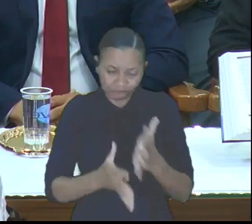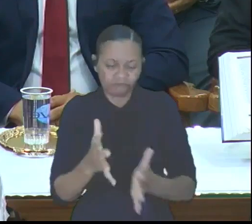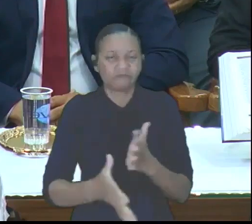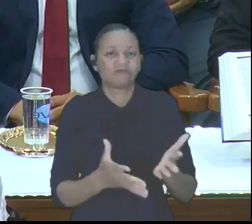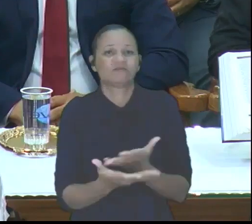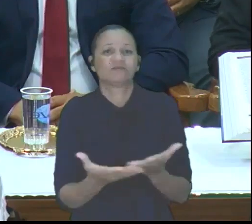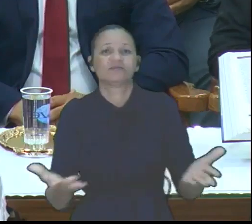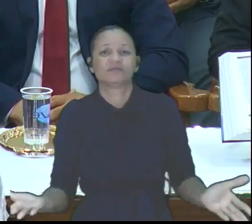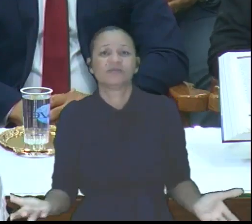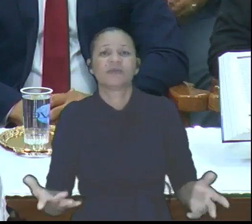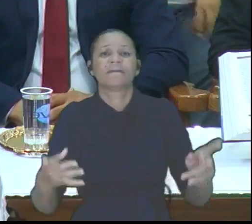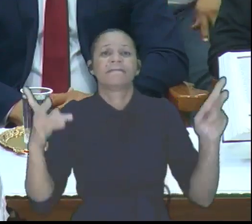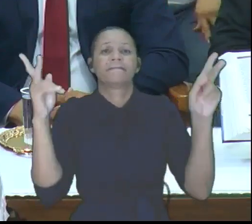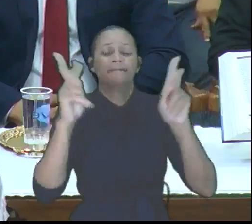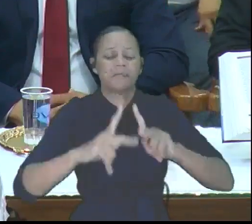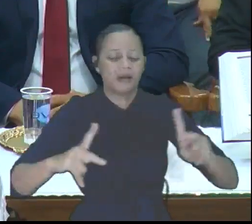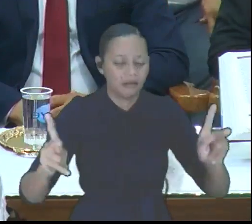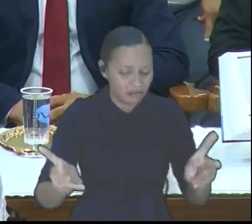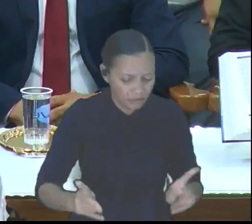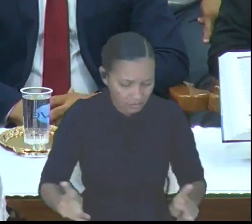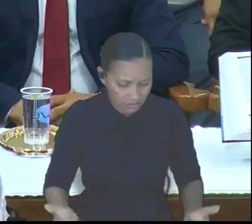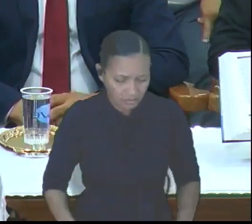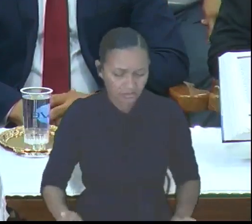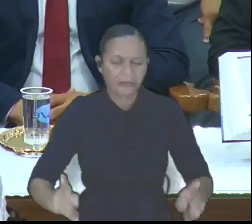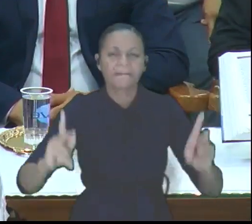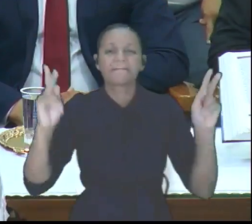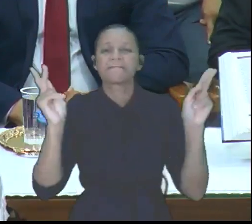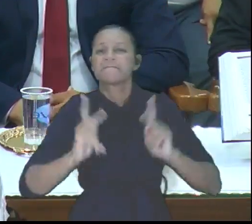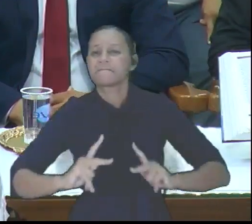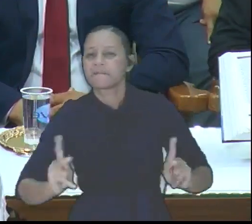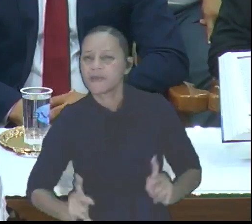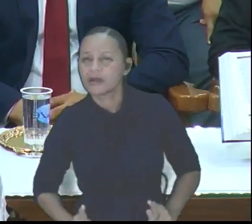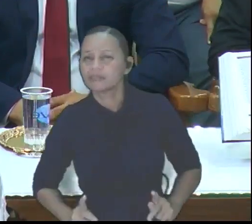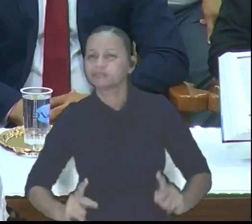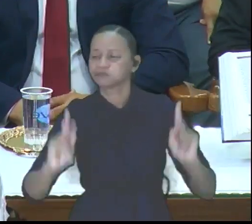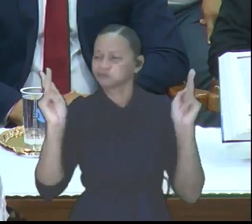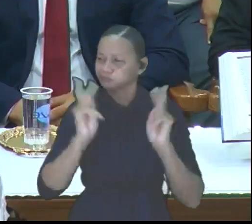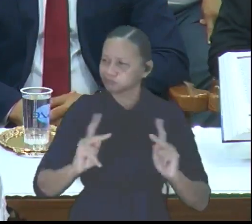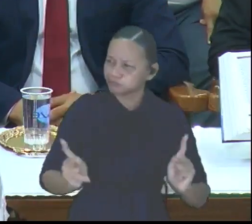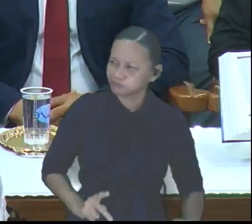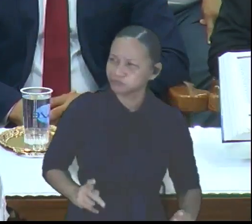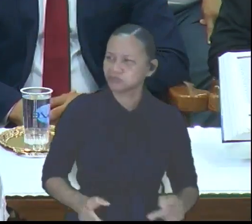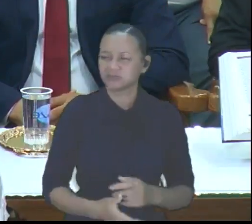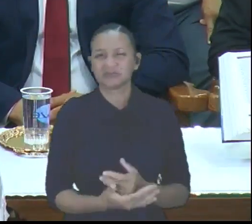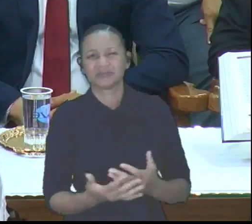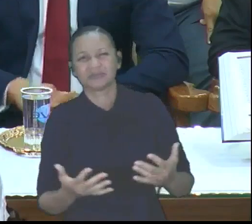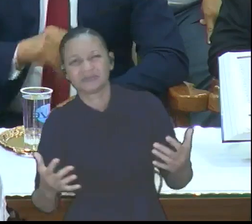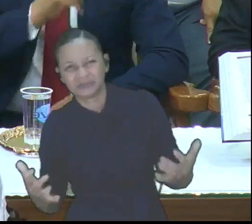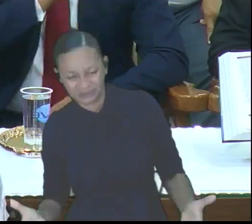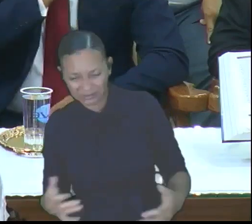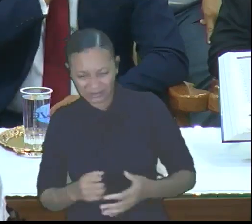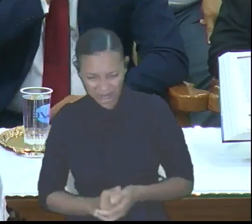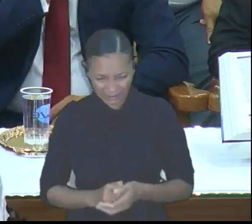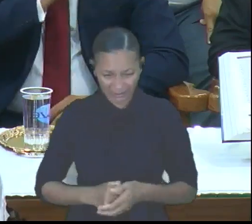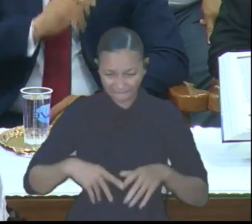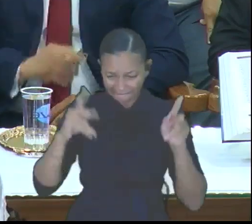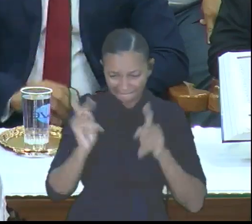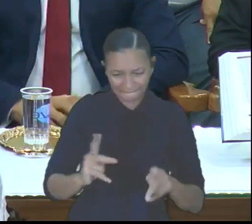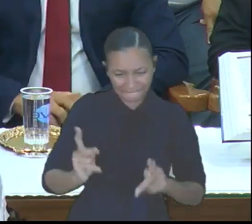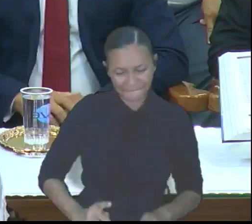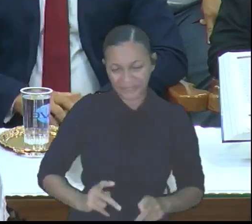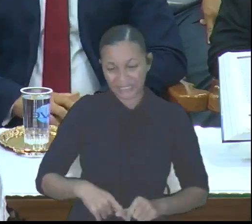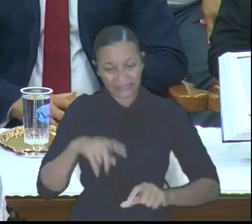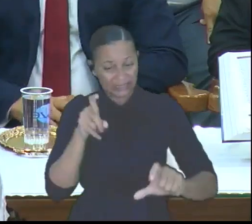noite: paz, paz, paz. Mas eu estou em guerra. Pois é, mas a paz dele independe